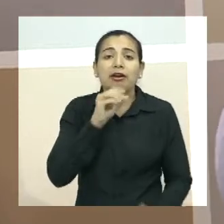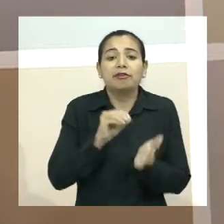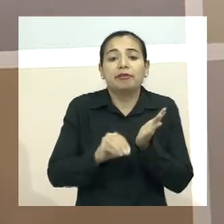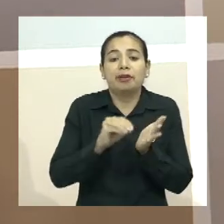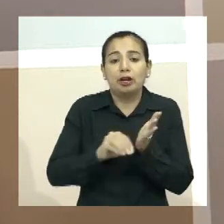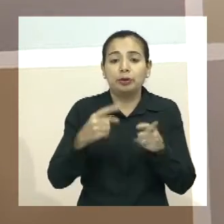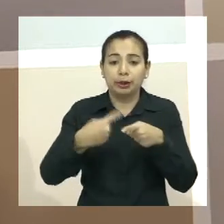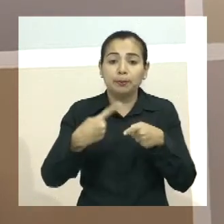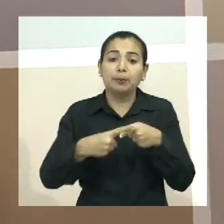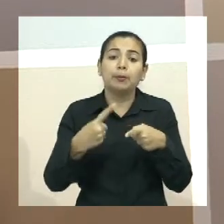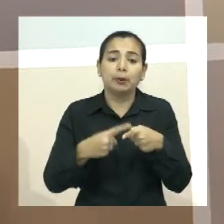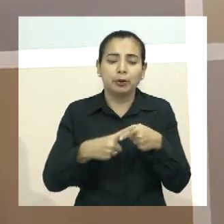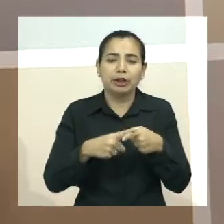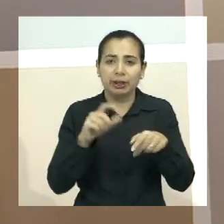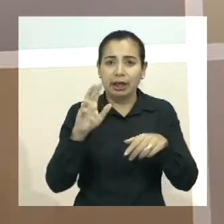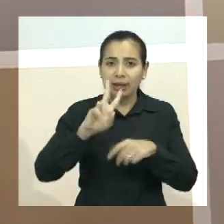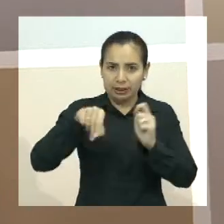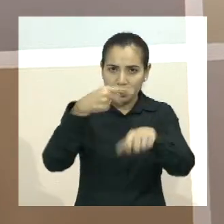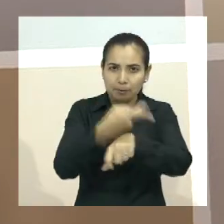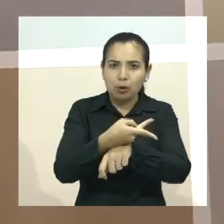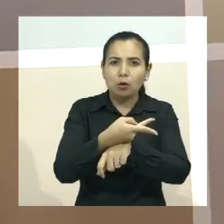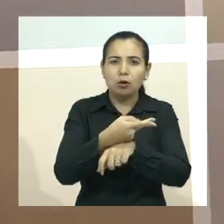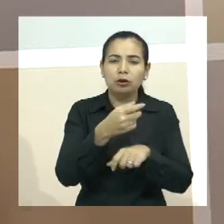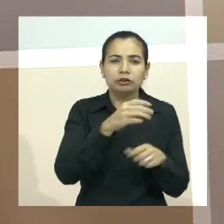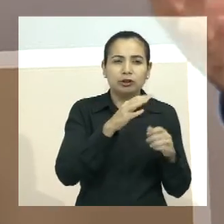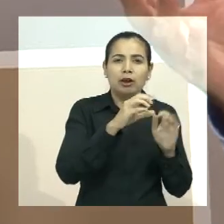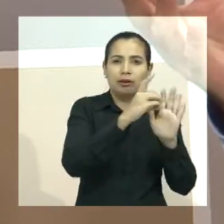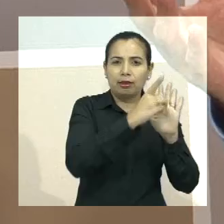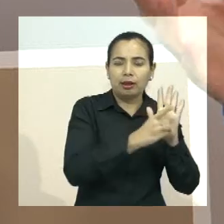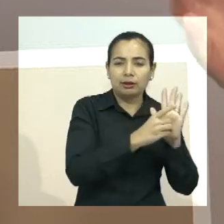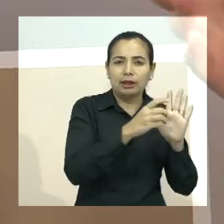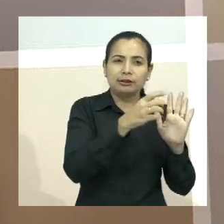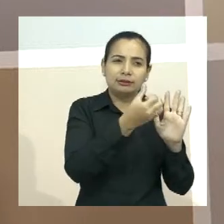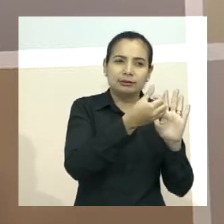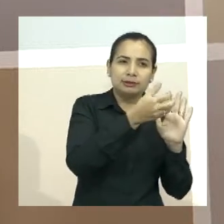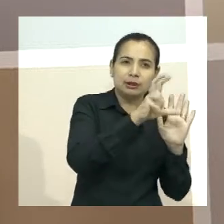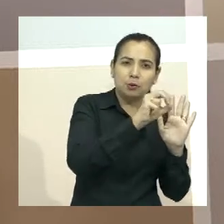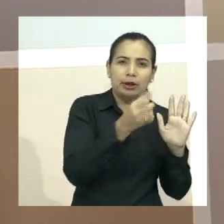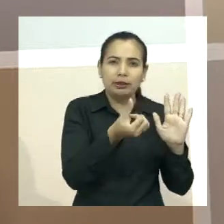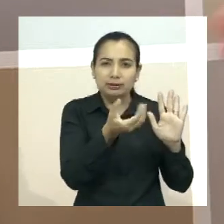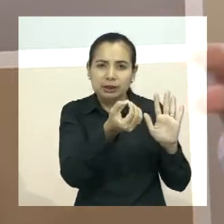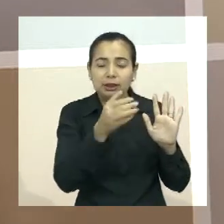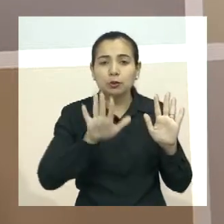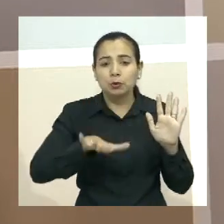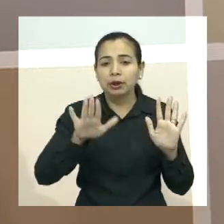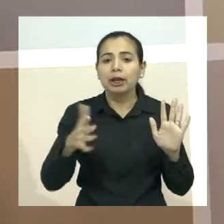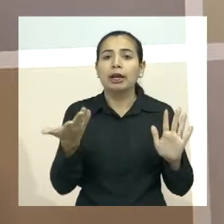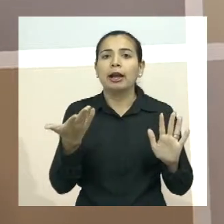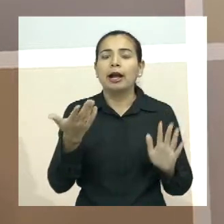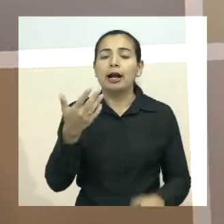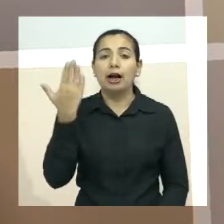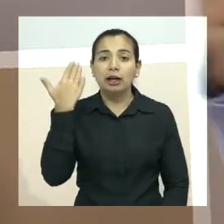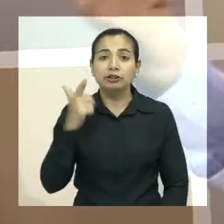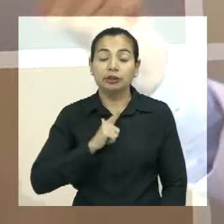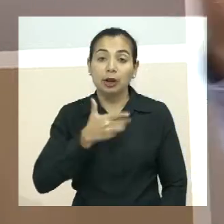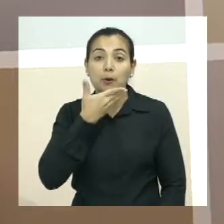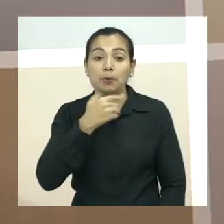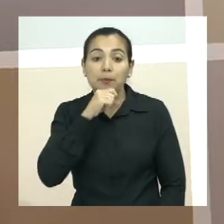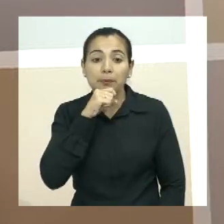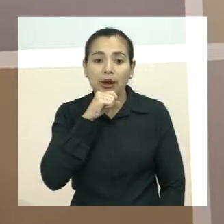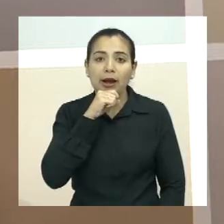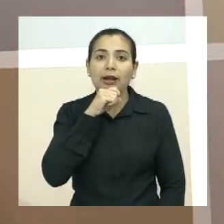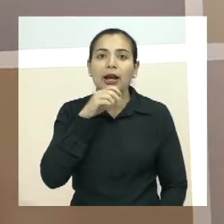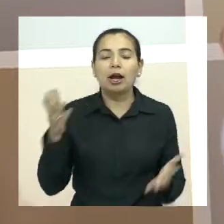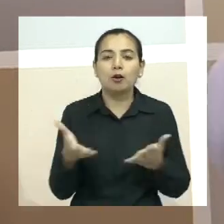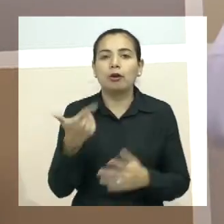pais, depois da Revolução Feminista, na década de 60 e 70, aquelas crianças que já não tinham pais, agora não têm mais mães. E aí o americano ele se culpa